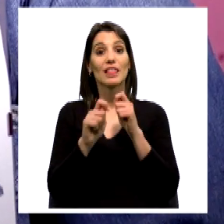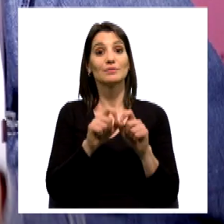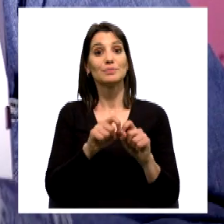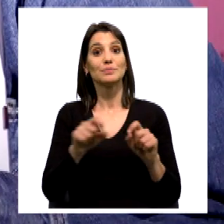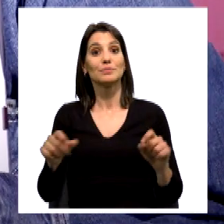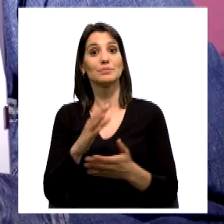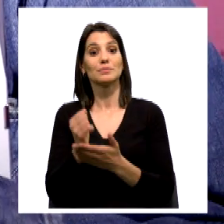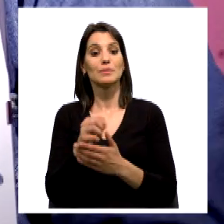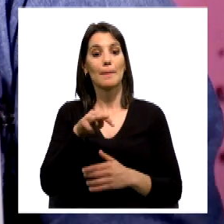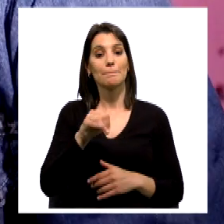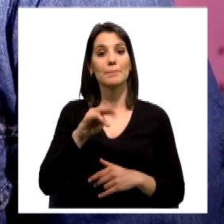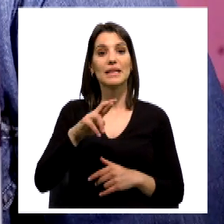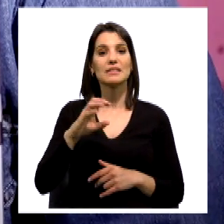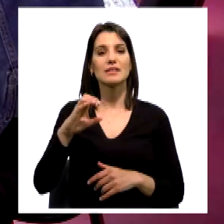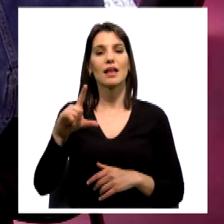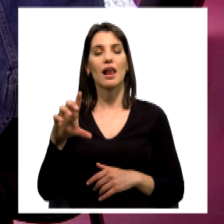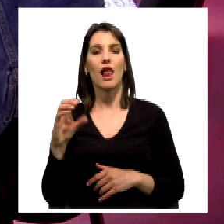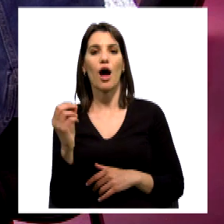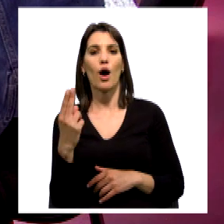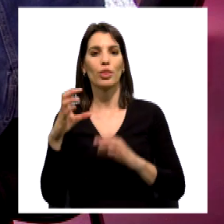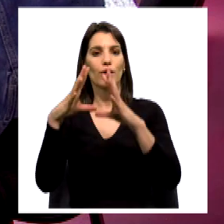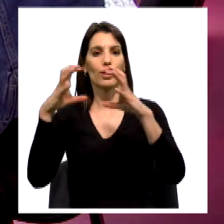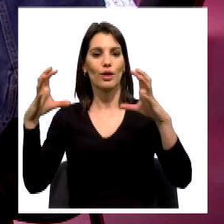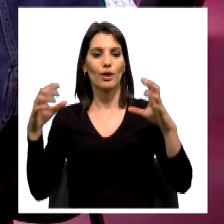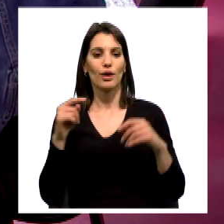entrevistas completas no Mixcloud do Uda Joana em